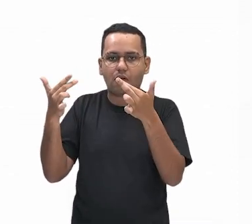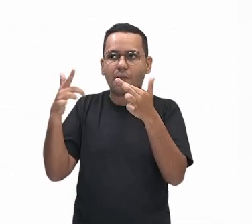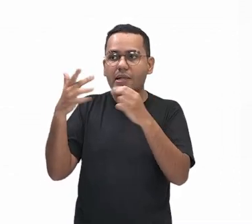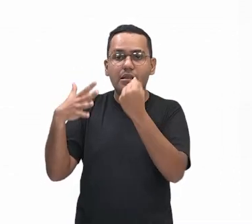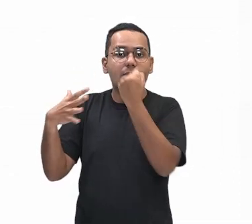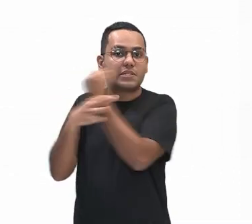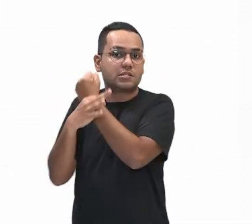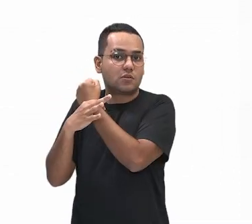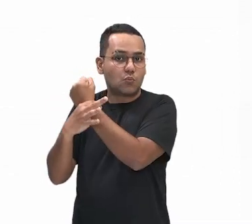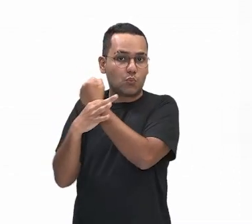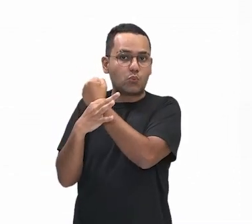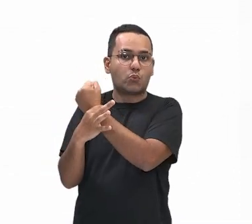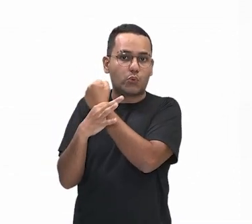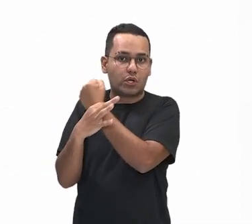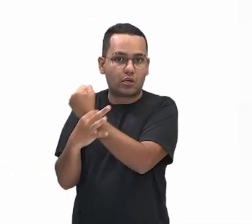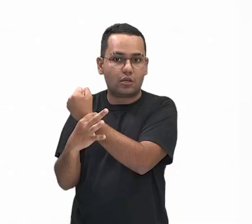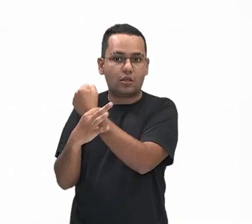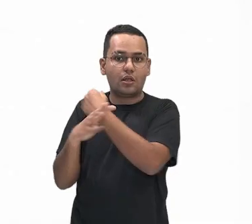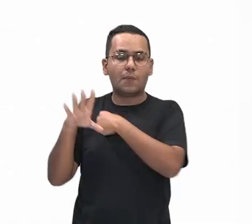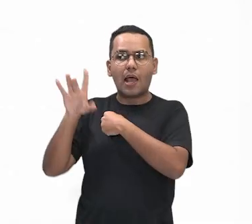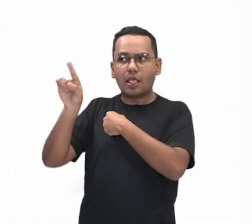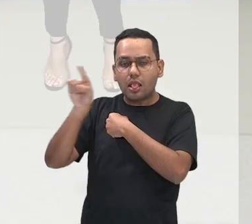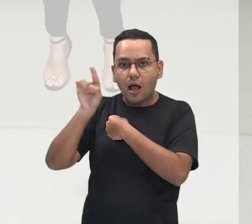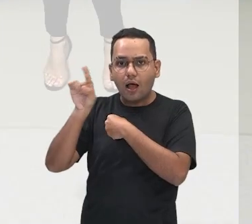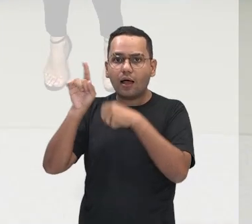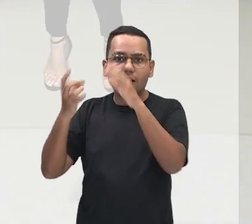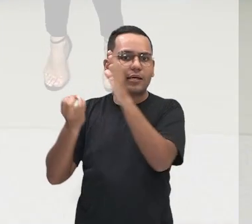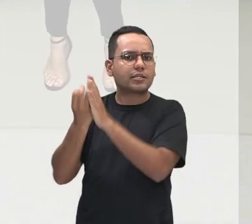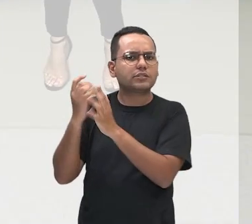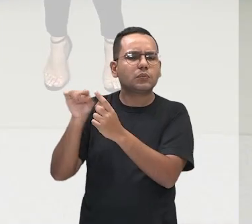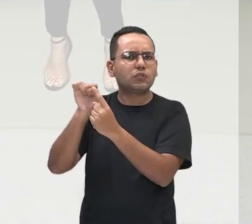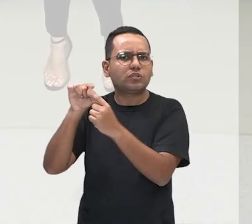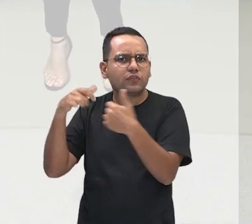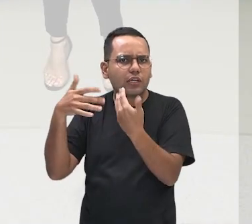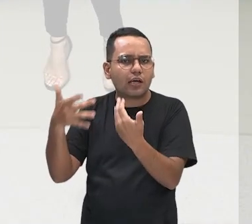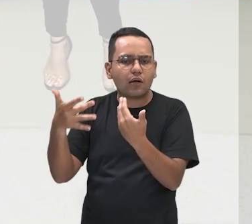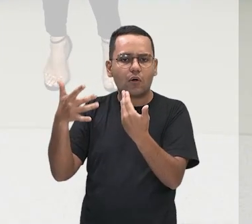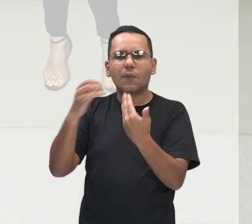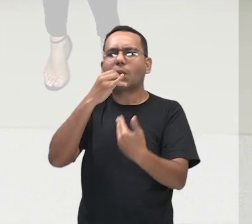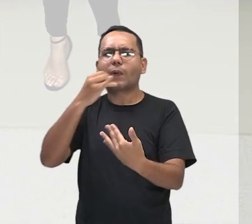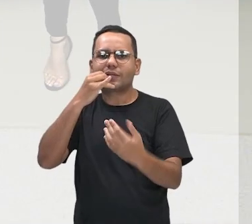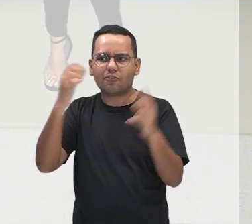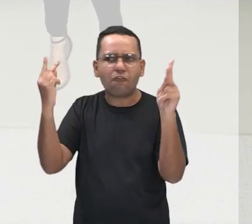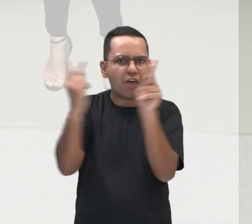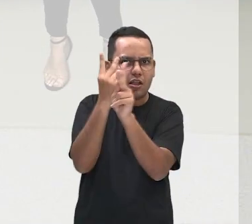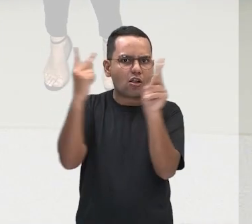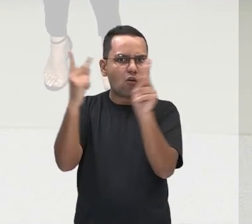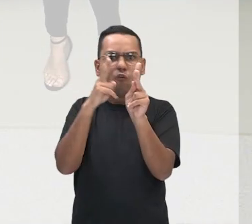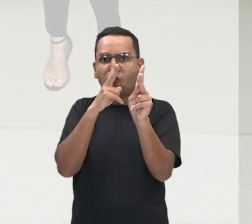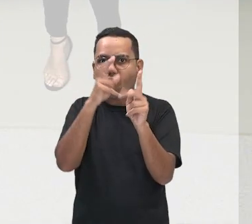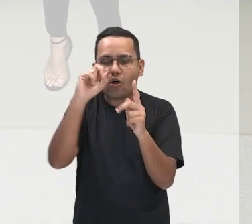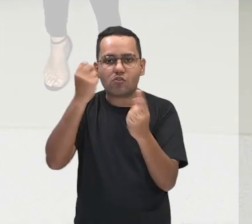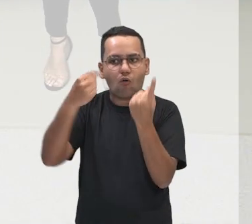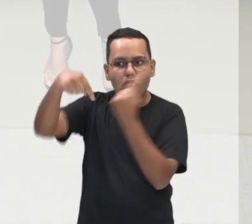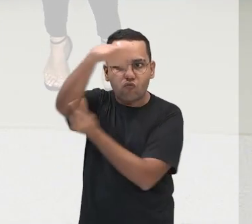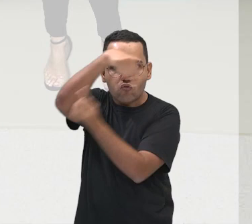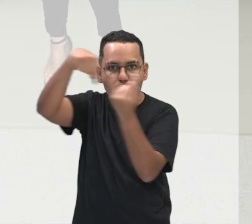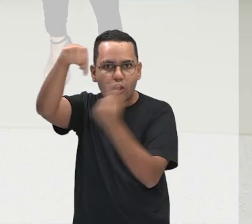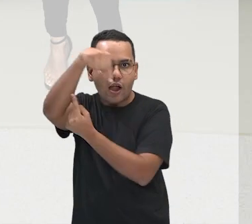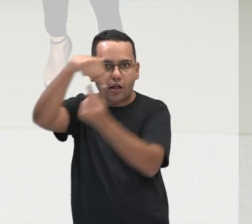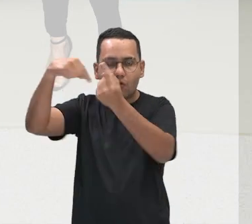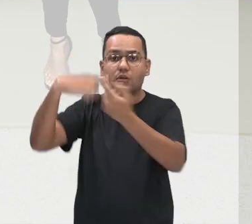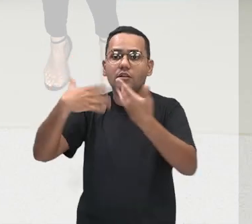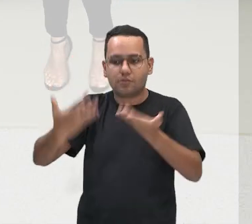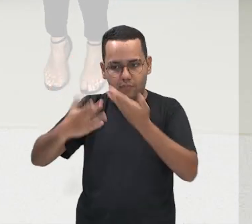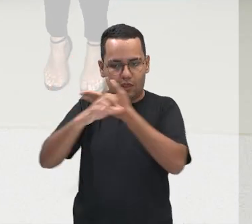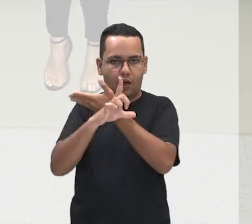vento como o furacão, né? Aquele vento fortíssimo. Então, o desafio dela era esse. Ela tinha que construir